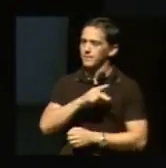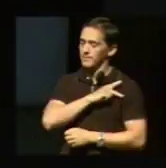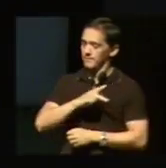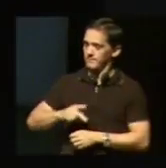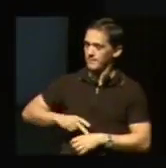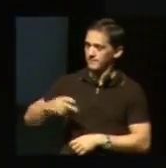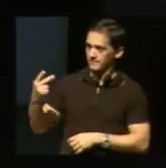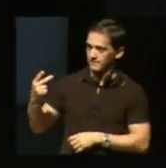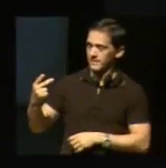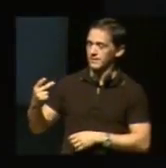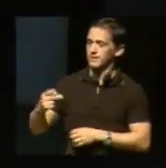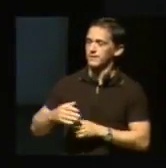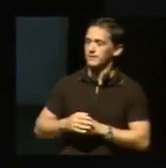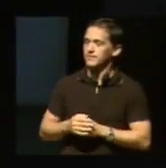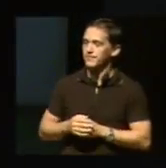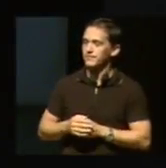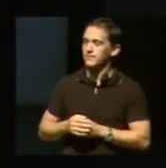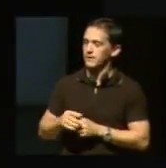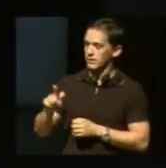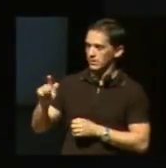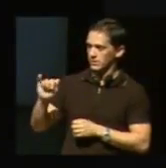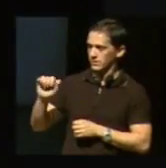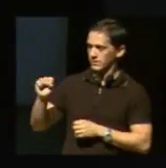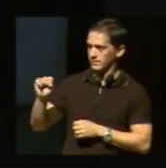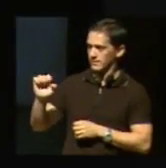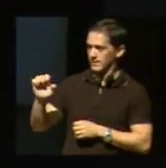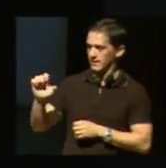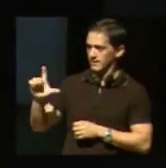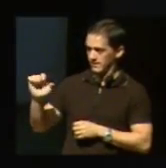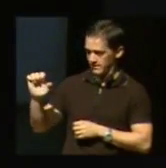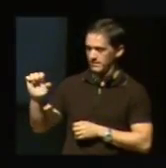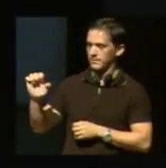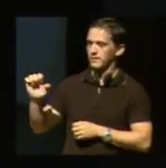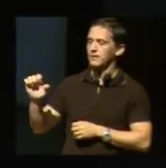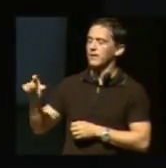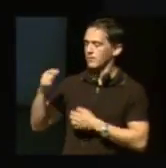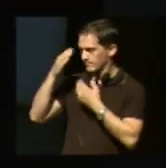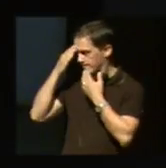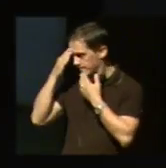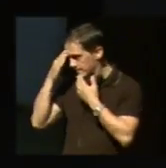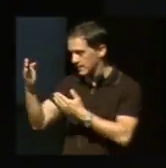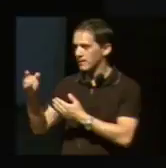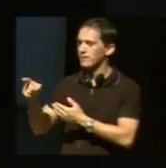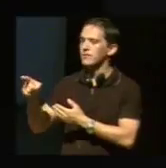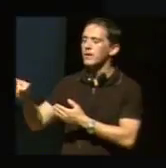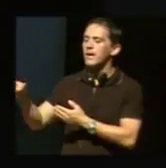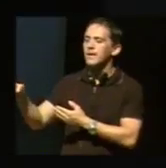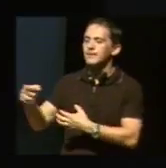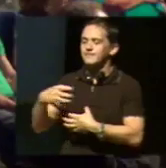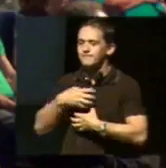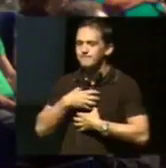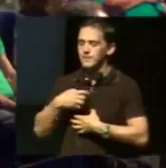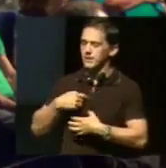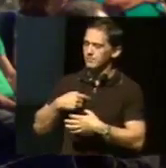Gisele Wecht. A Gisele, desde que eu iniciei no primeiro dia, abraçou a ideia